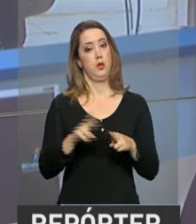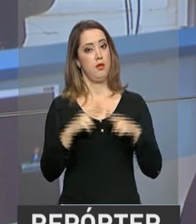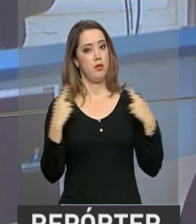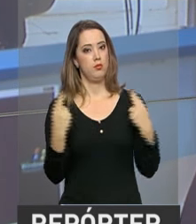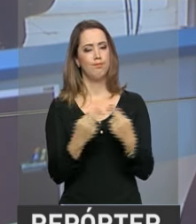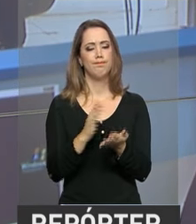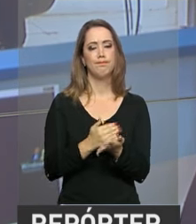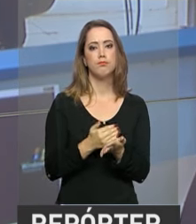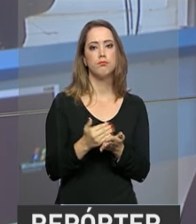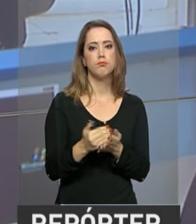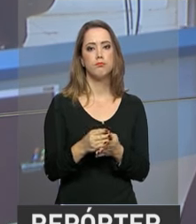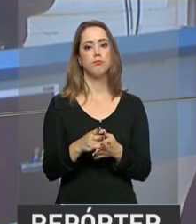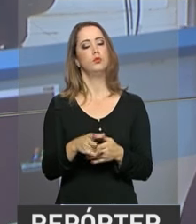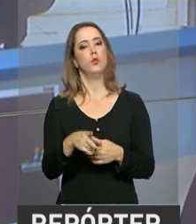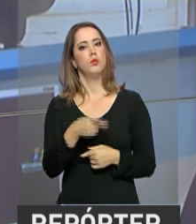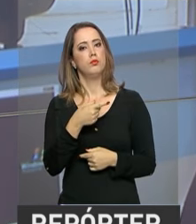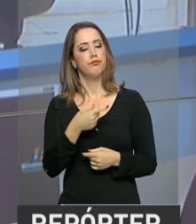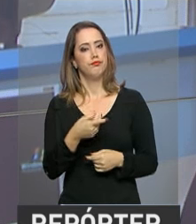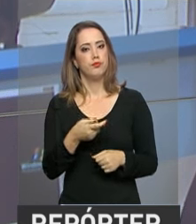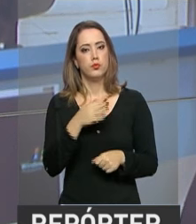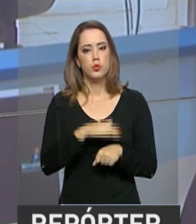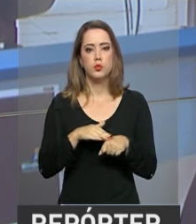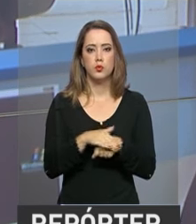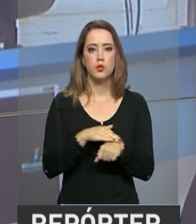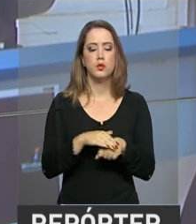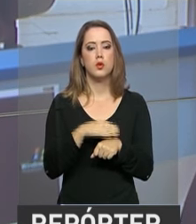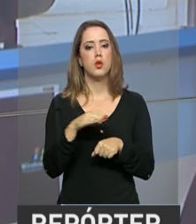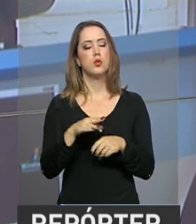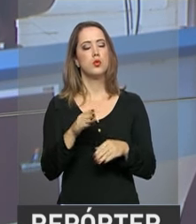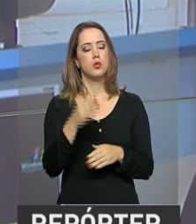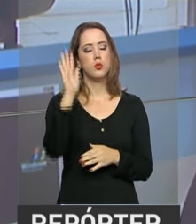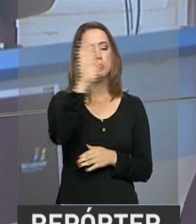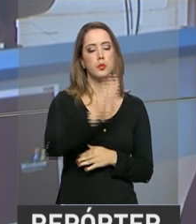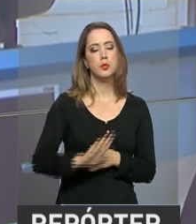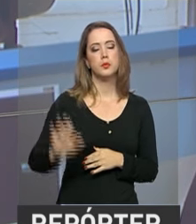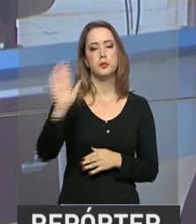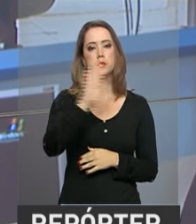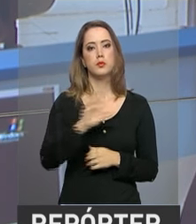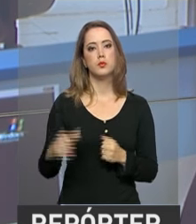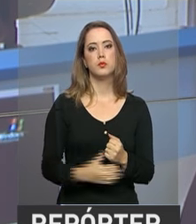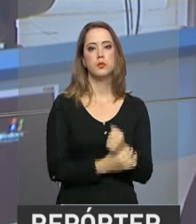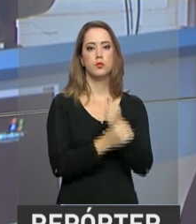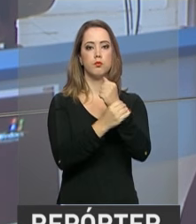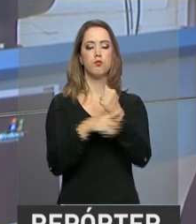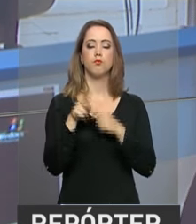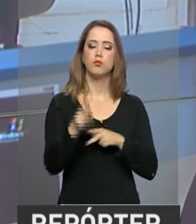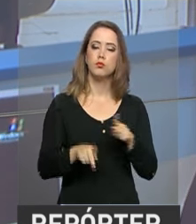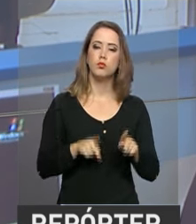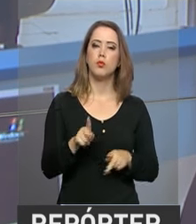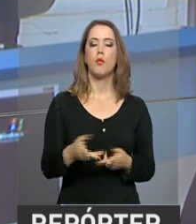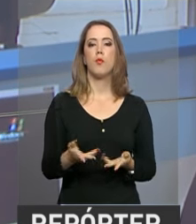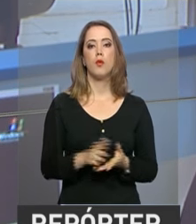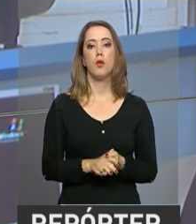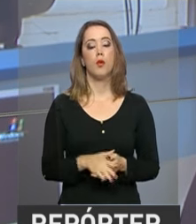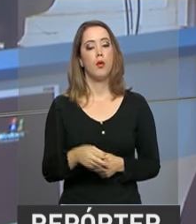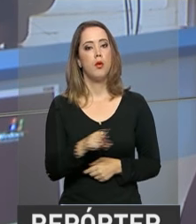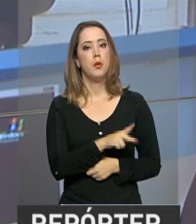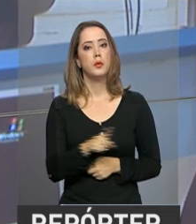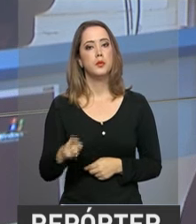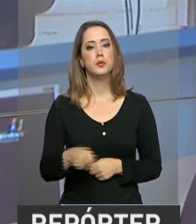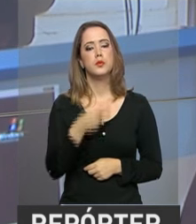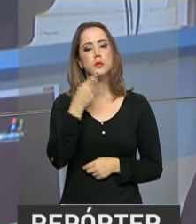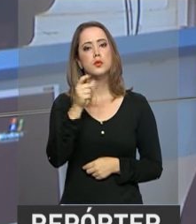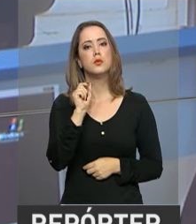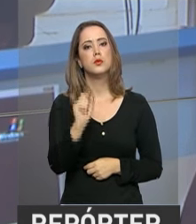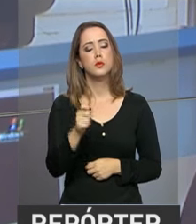continua discute o Plano Nacional de Segurança Pública. Michel Temer disse nas suas palavras no início da reunião, que é